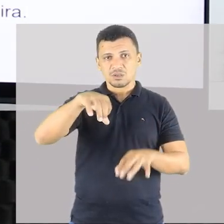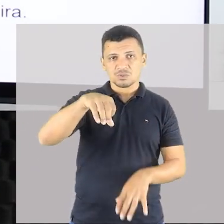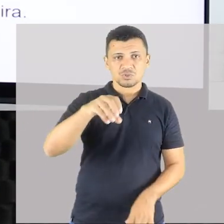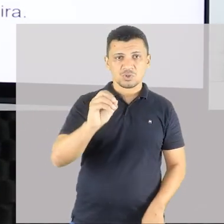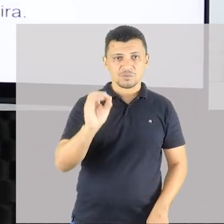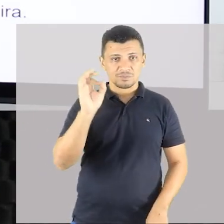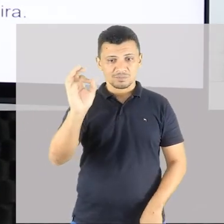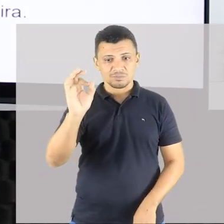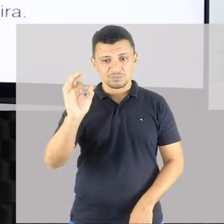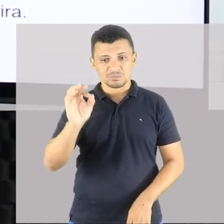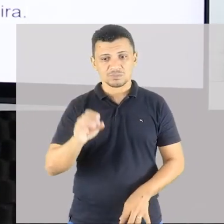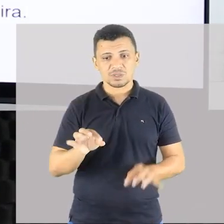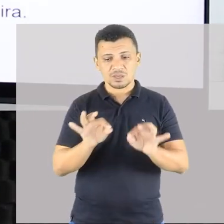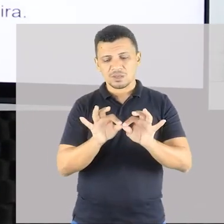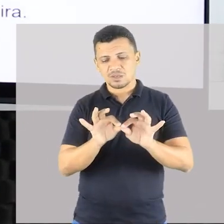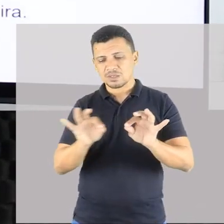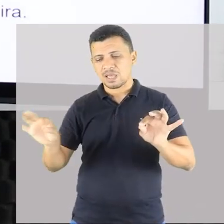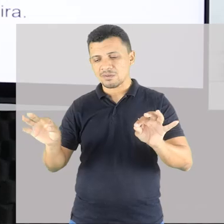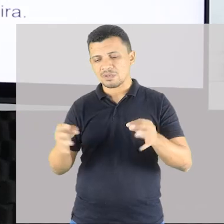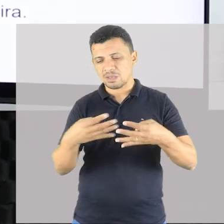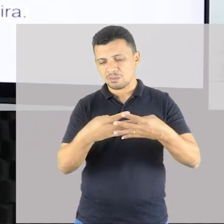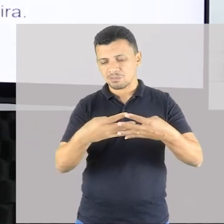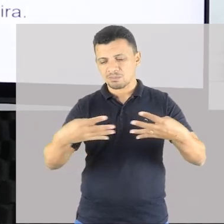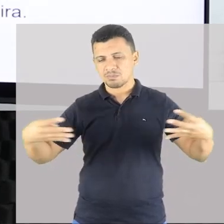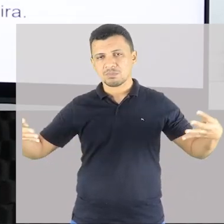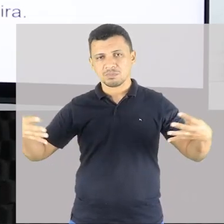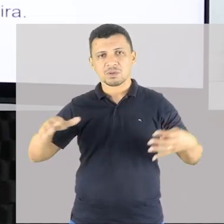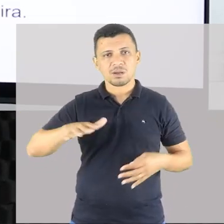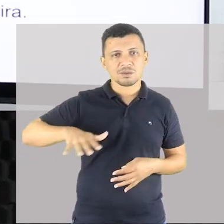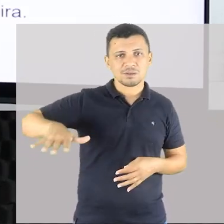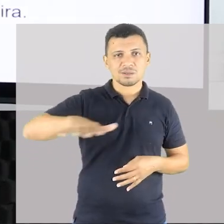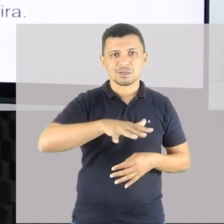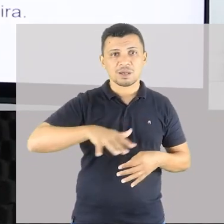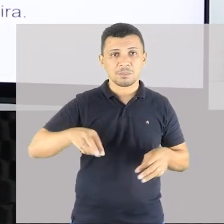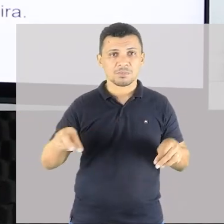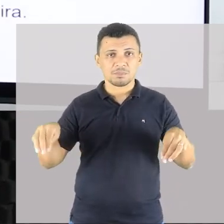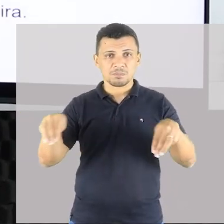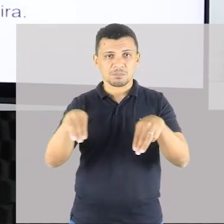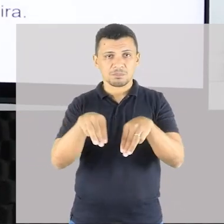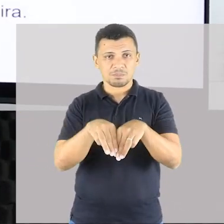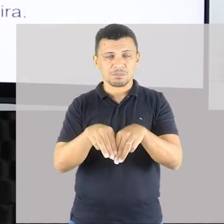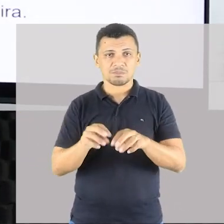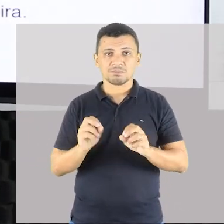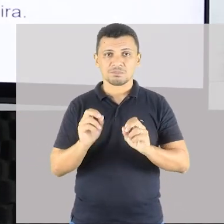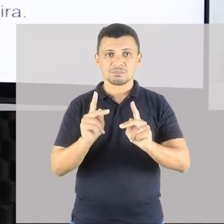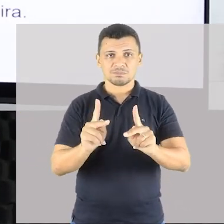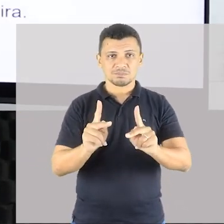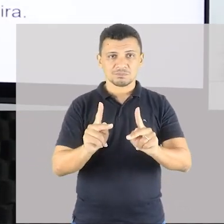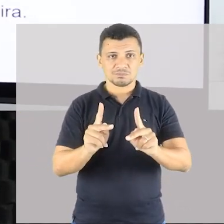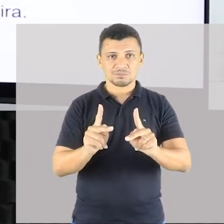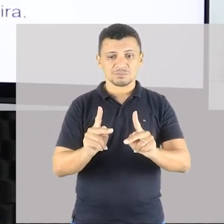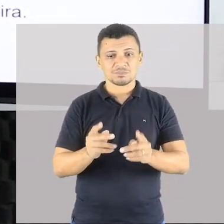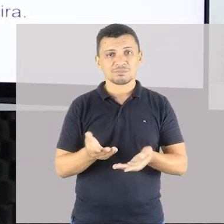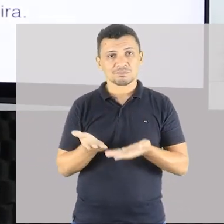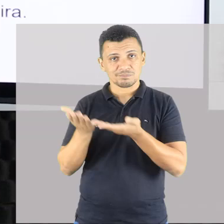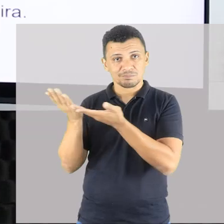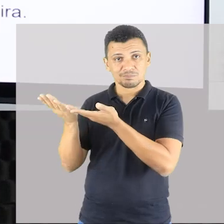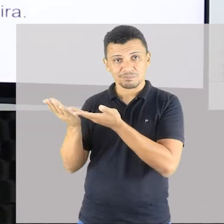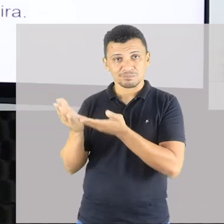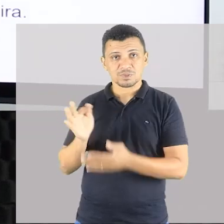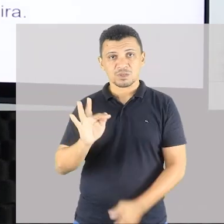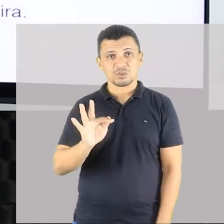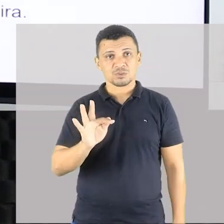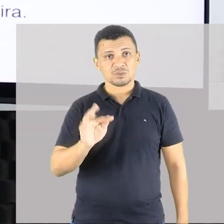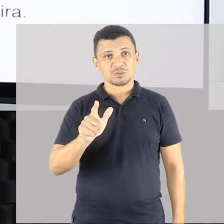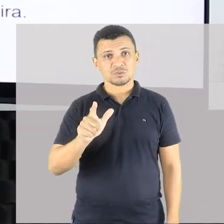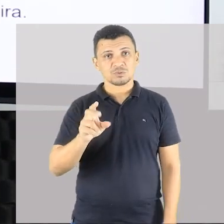superfície, e as linhas de campo magnético. Beleza, então esse é o fluxo. A unidade de medida